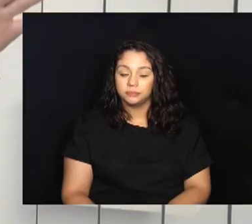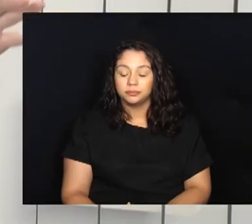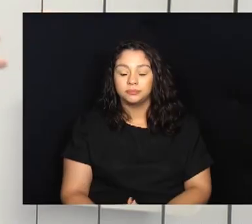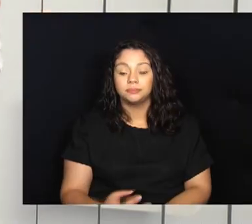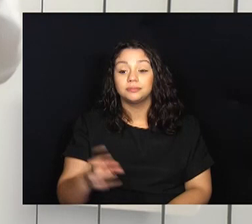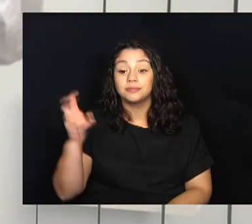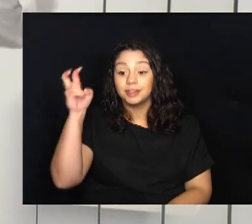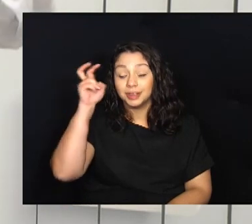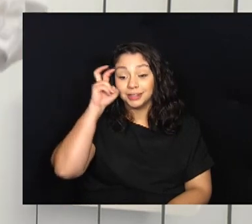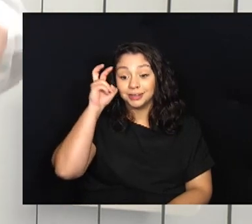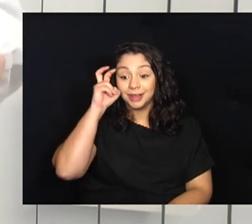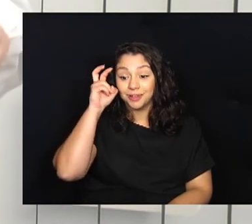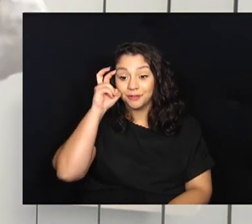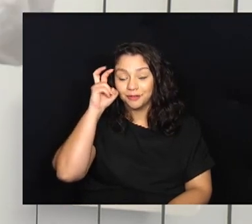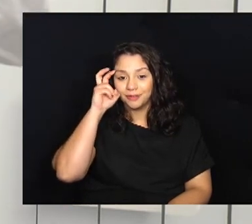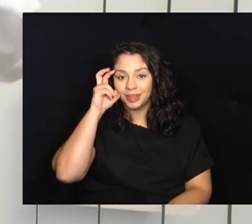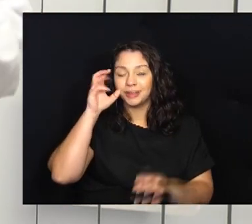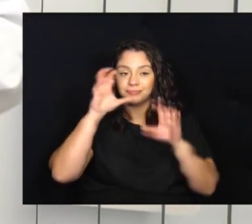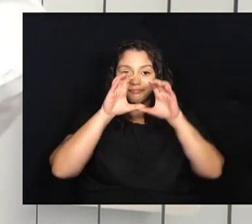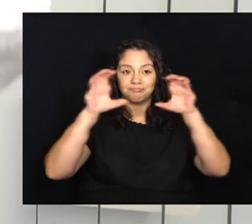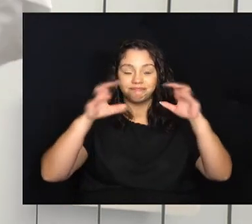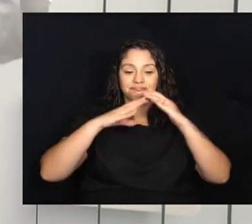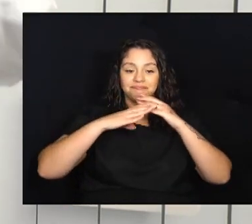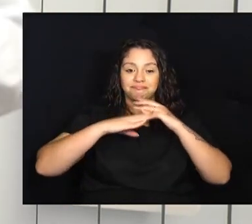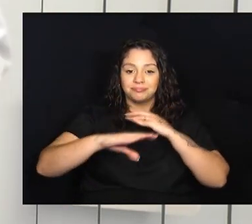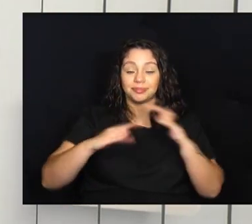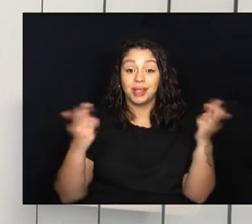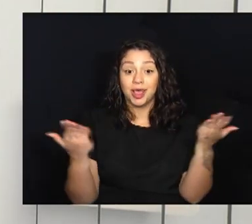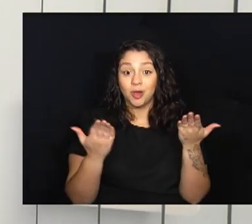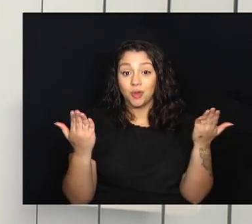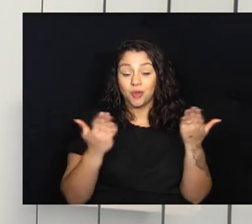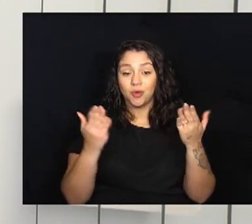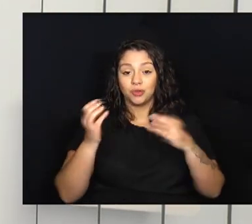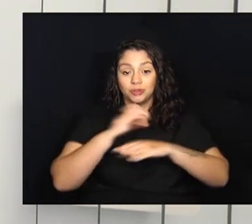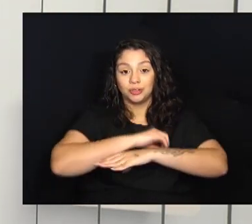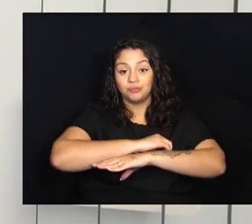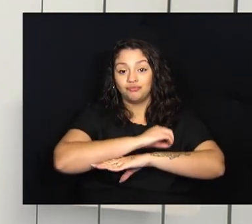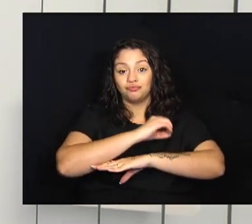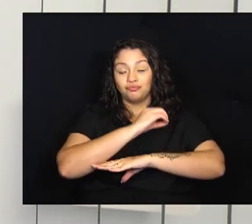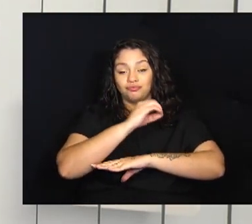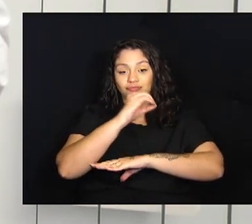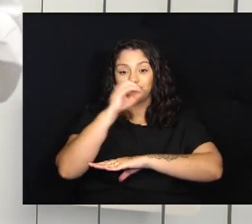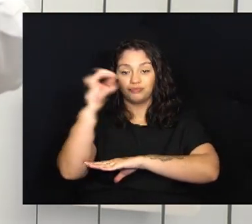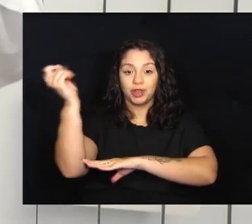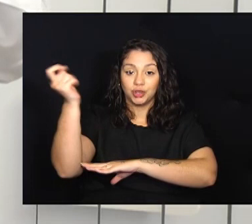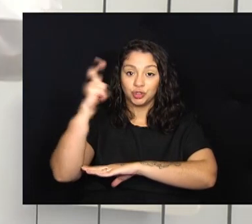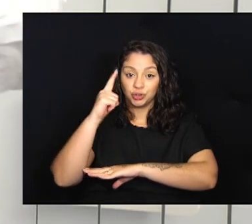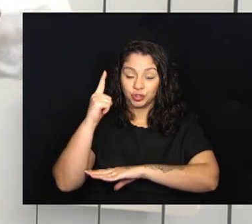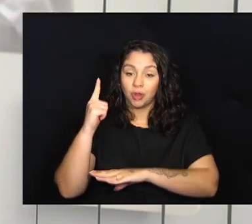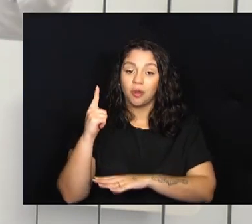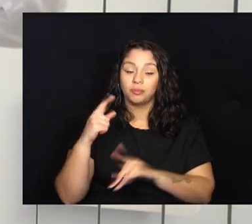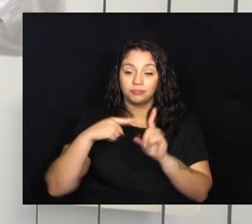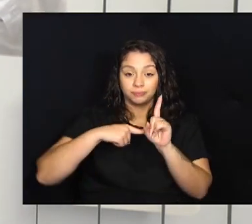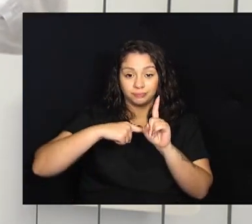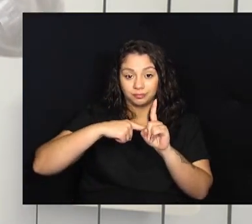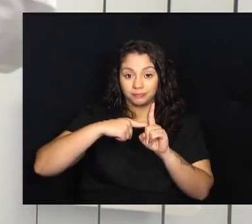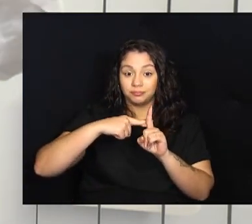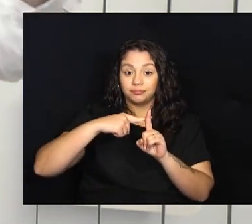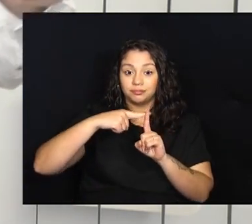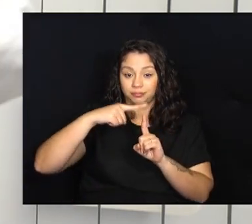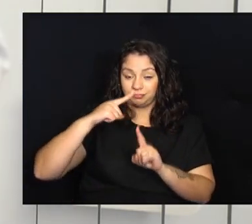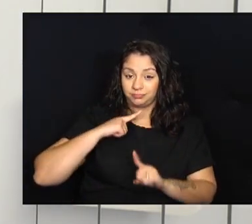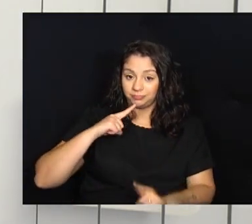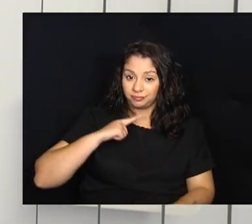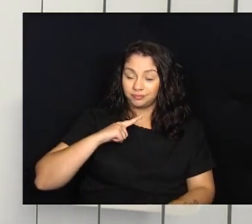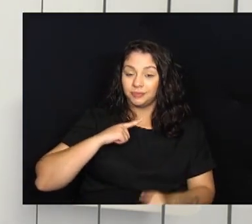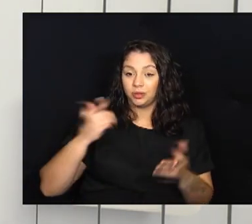Quinta-feira de tempo estável, hoje o sol aparece durante todo o dia, a temperatura segue subindo agora à